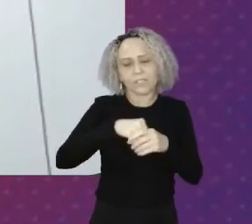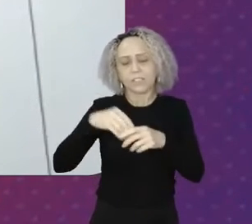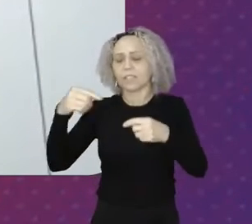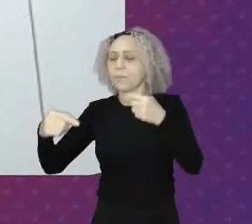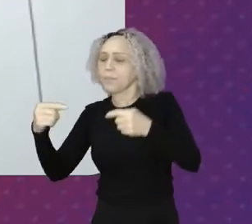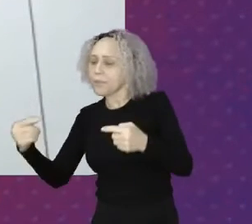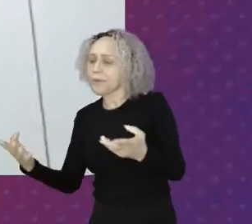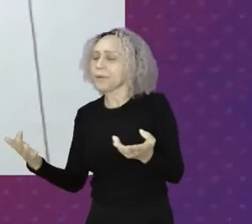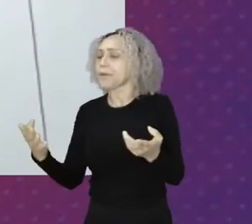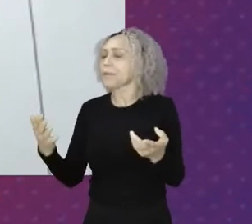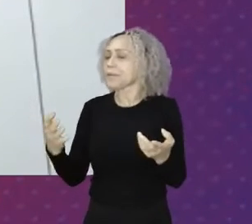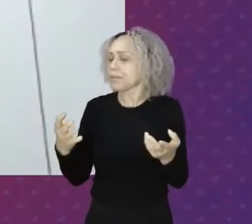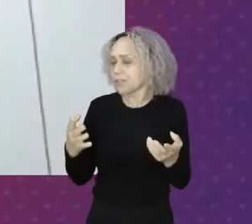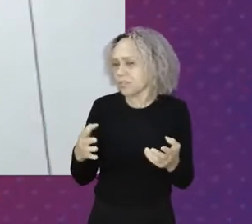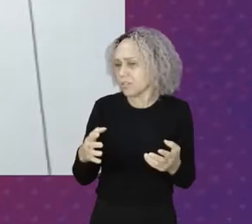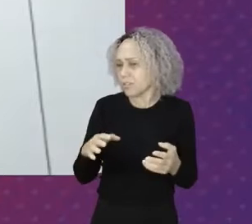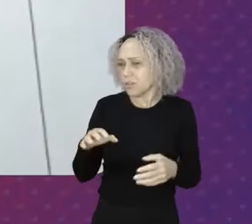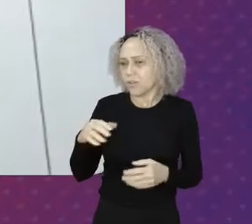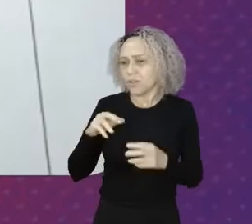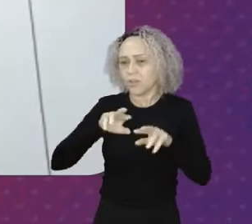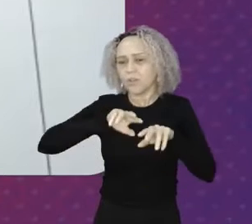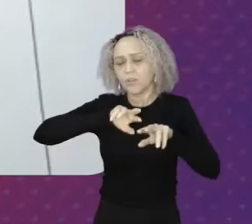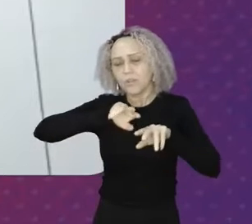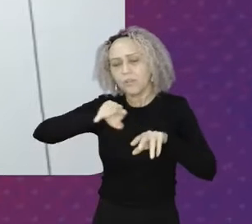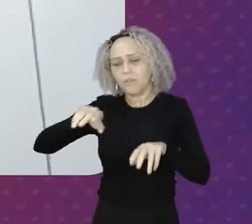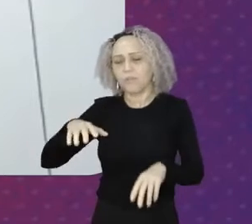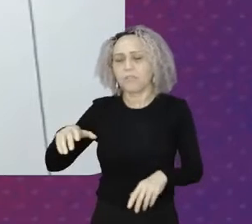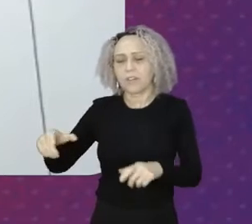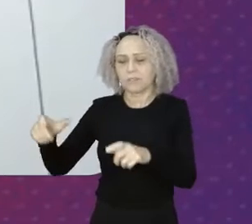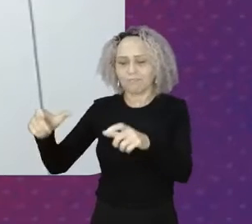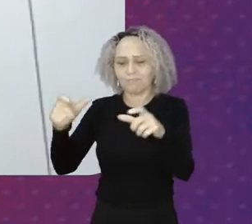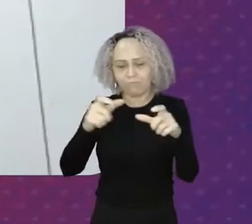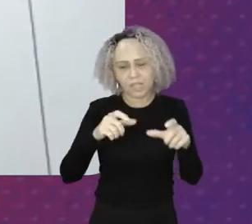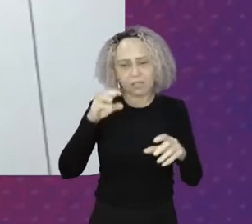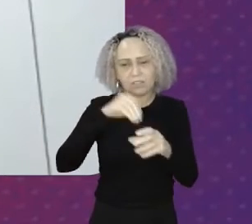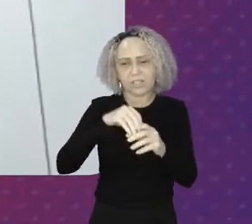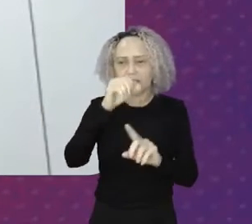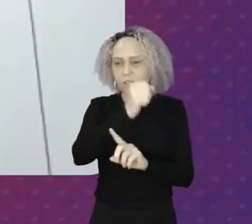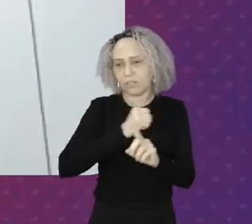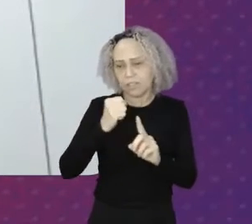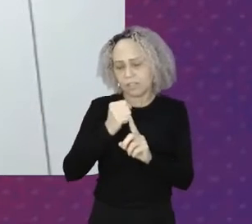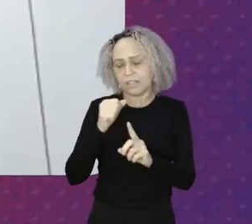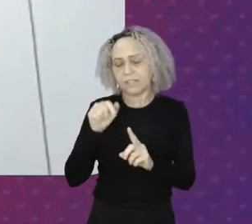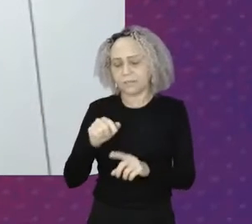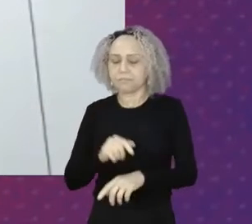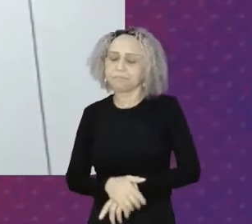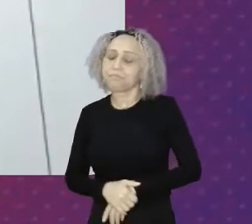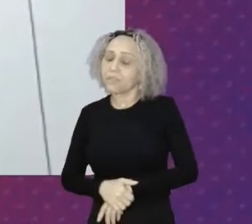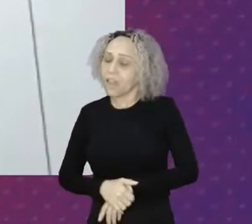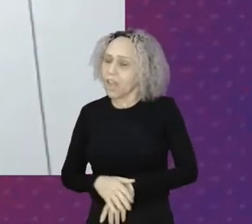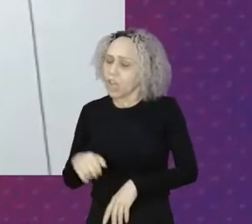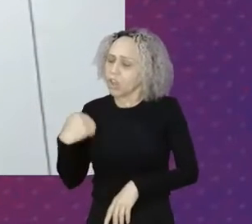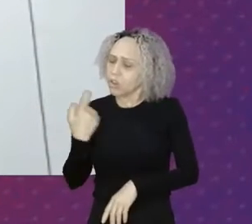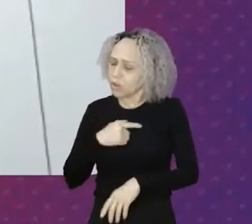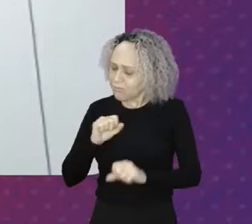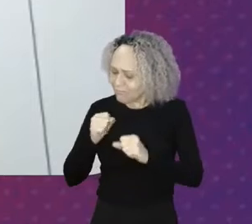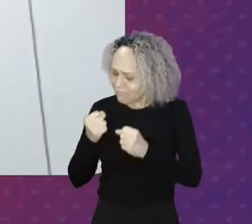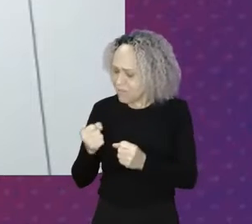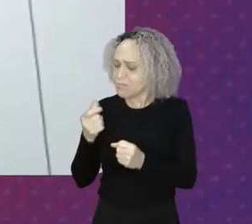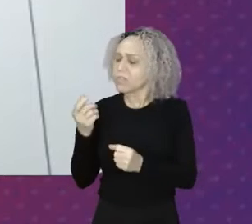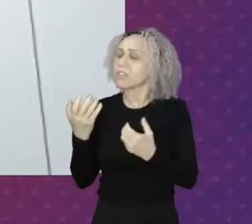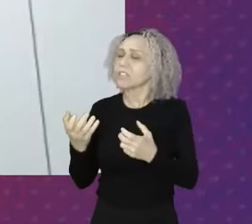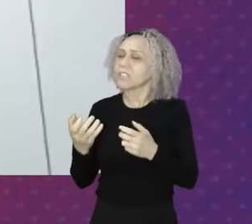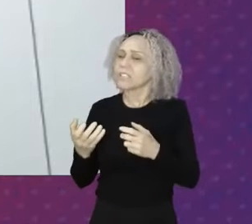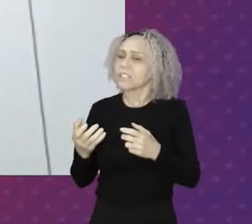enfrentar cotidianamente a violência política de gênero e dizer que não vão nos calar, né? Que nós mulheres